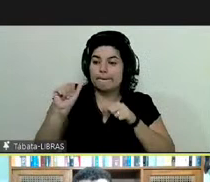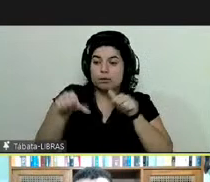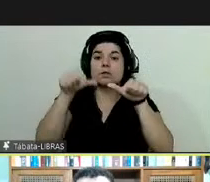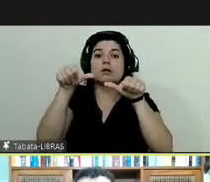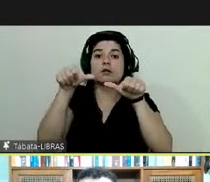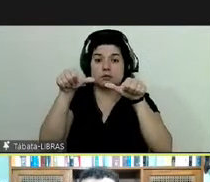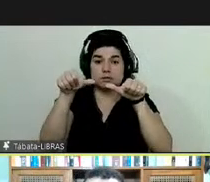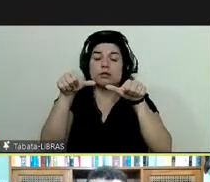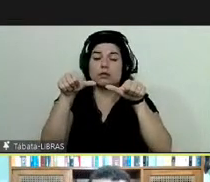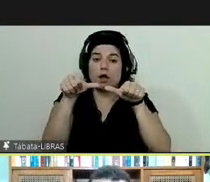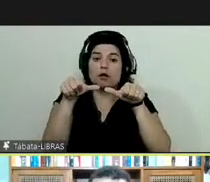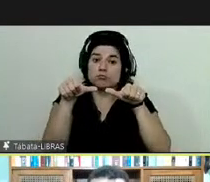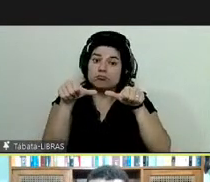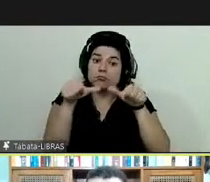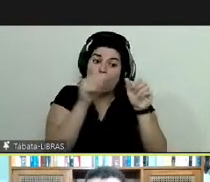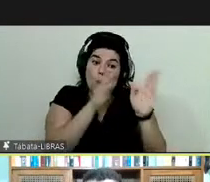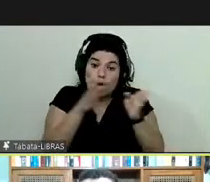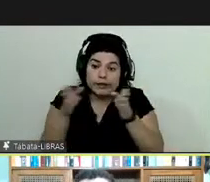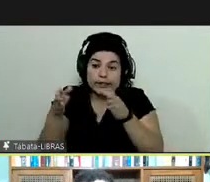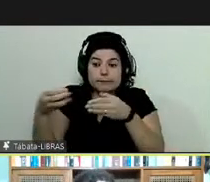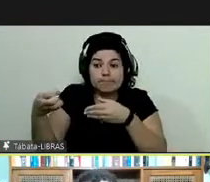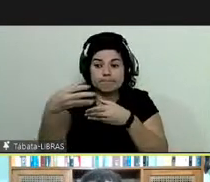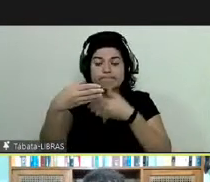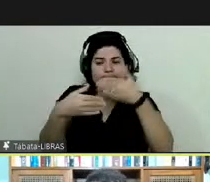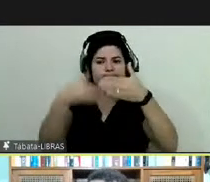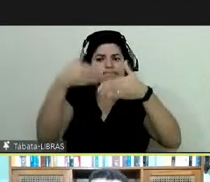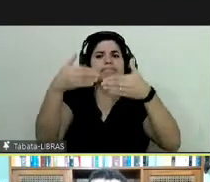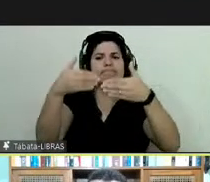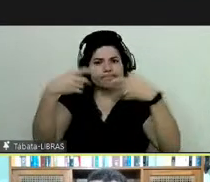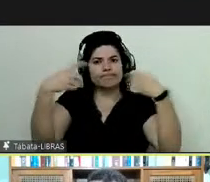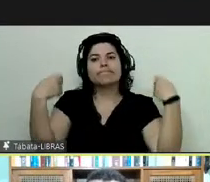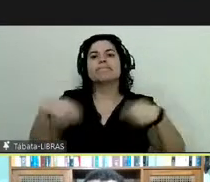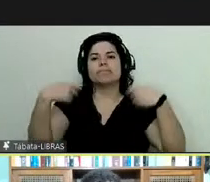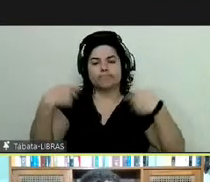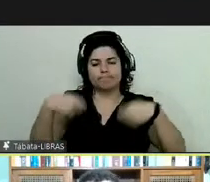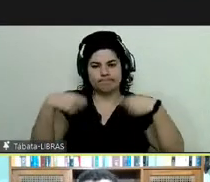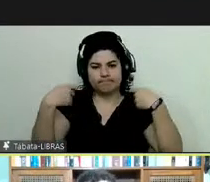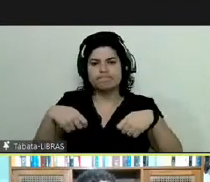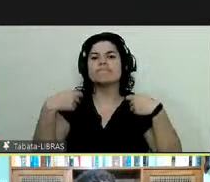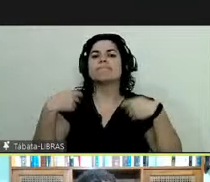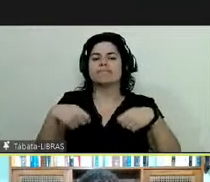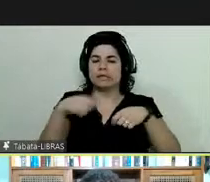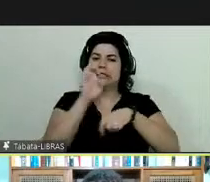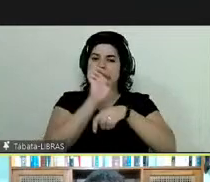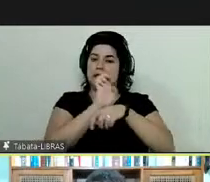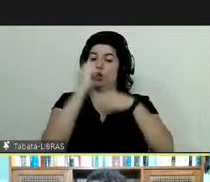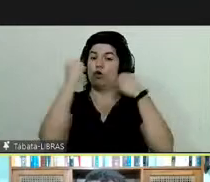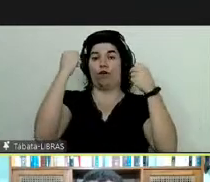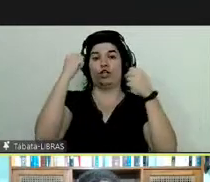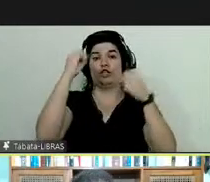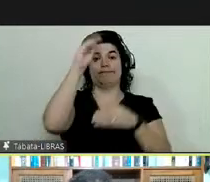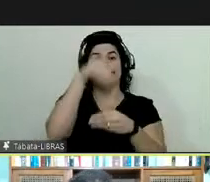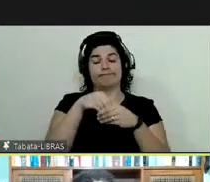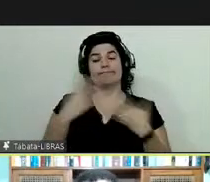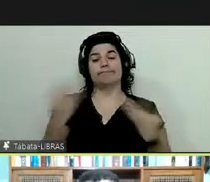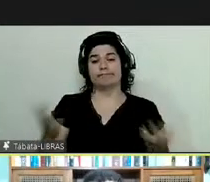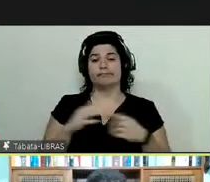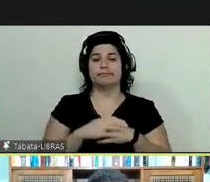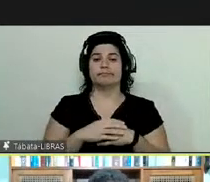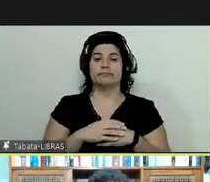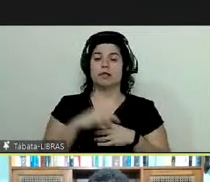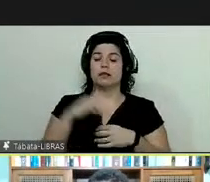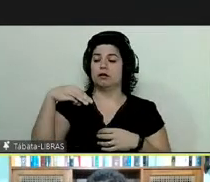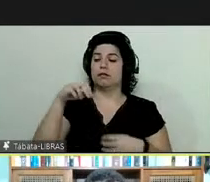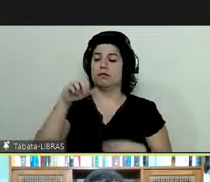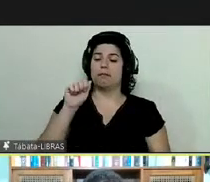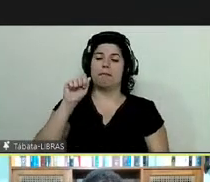da própria ordem moderna exigiria essas lideranças exigiria esses estados fortes então Maquiavel uma das grandes